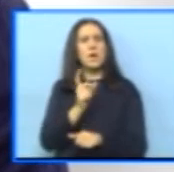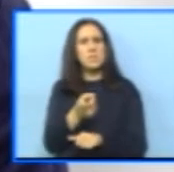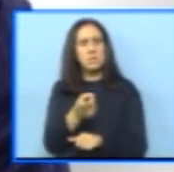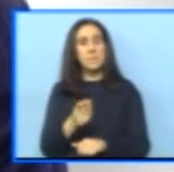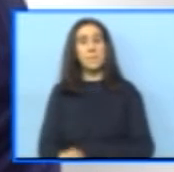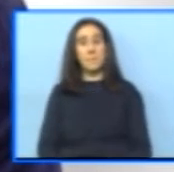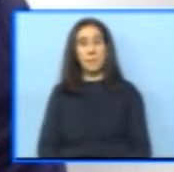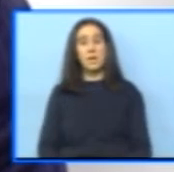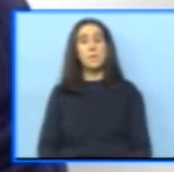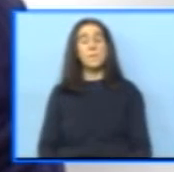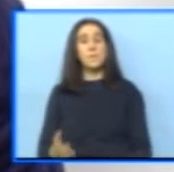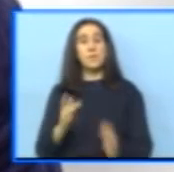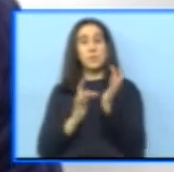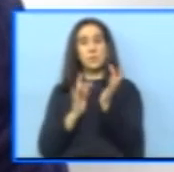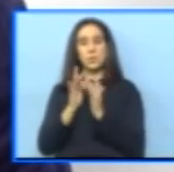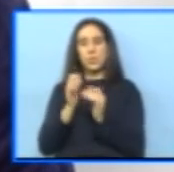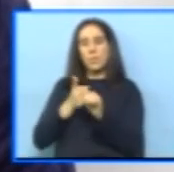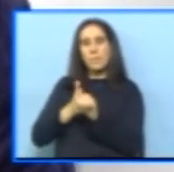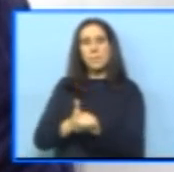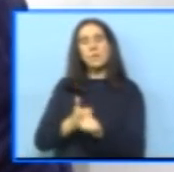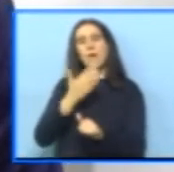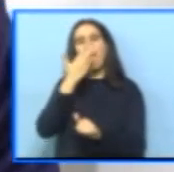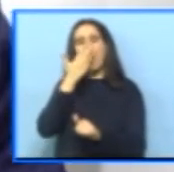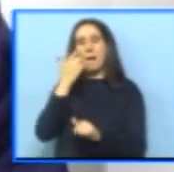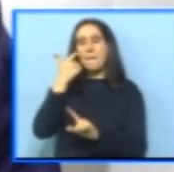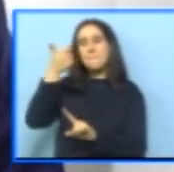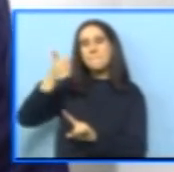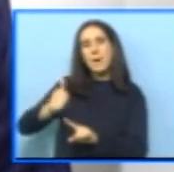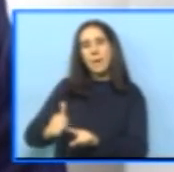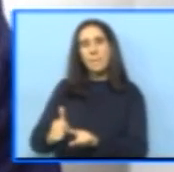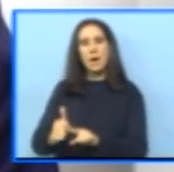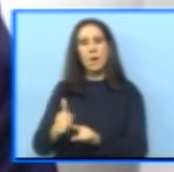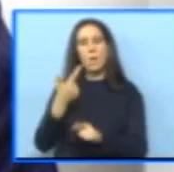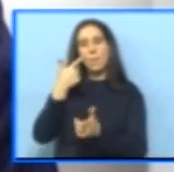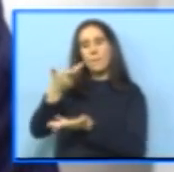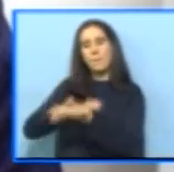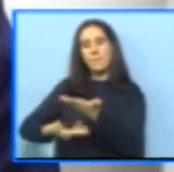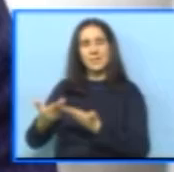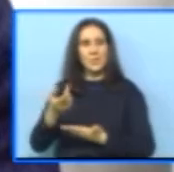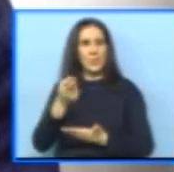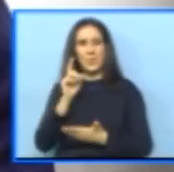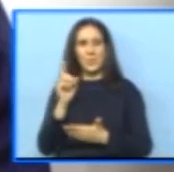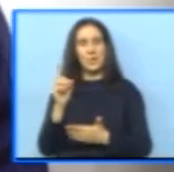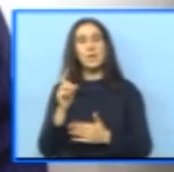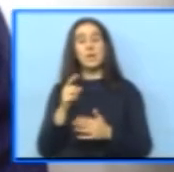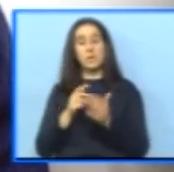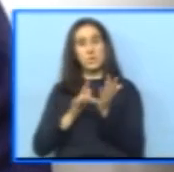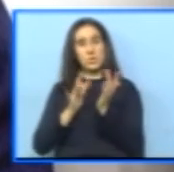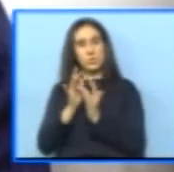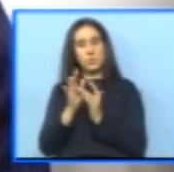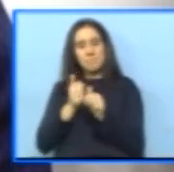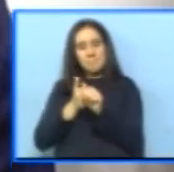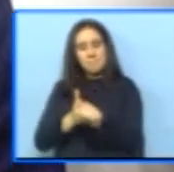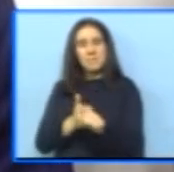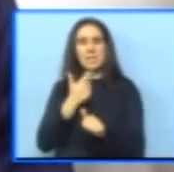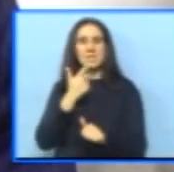Cumprimento em Jesus não é execução fiscal, nem são as partilhas. Cumprimento em Jesus é plenitude.